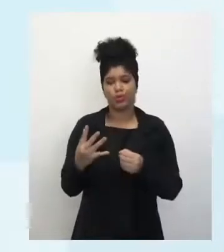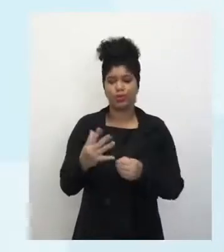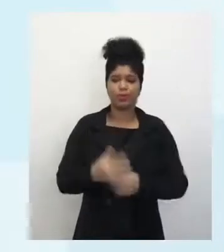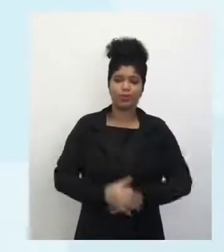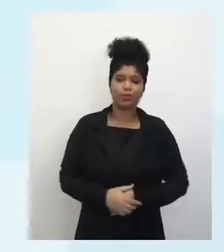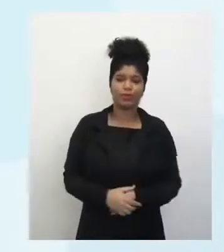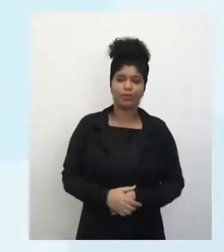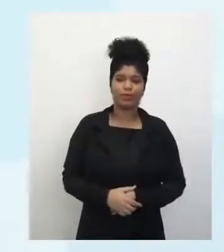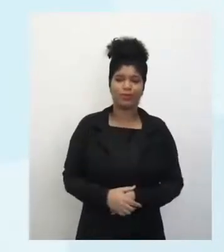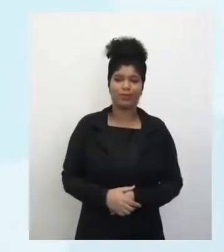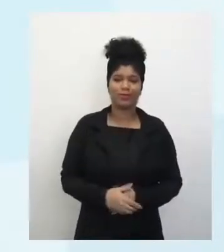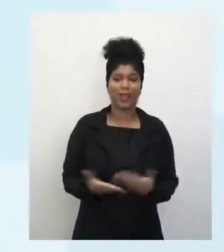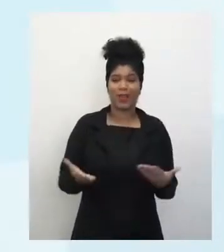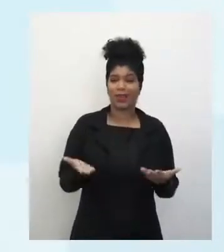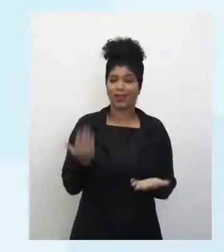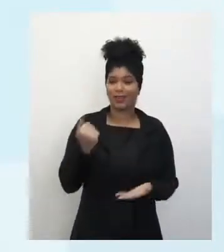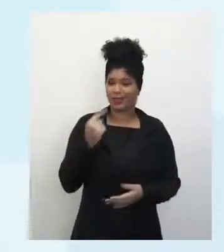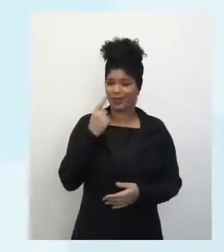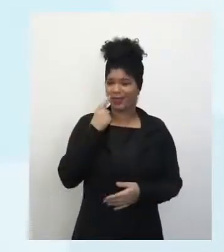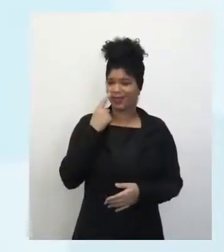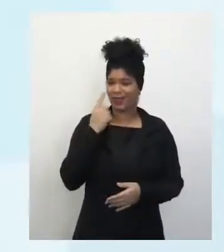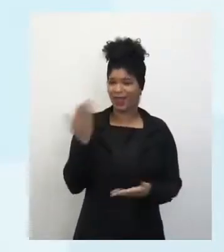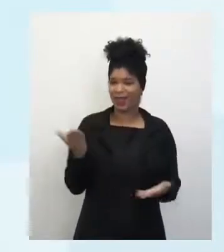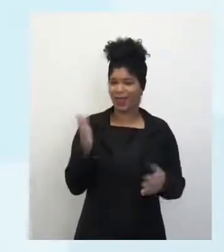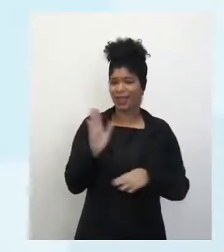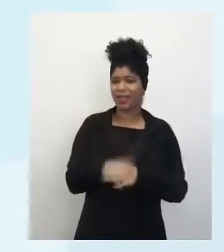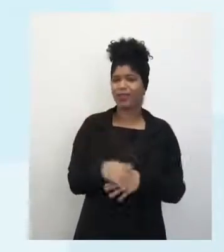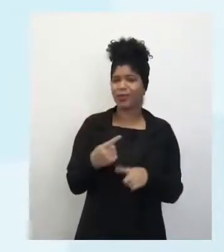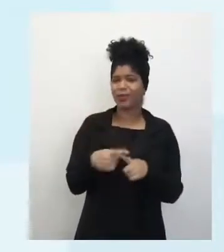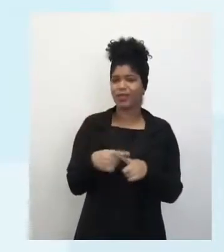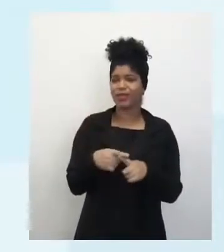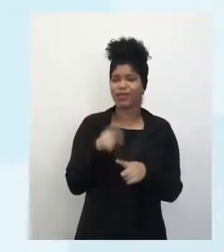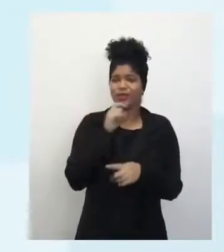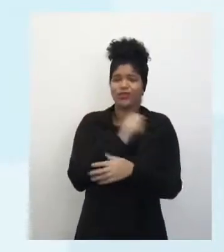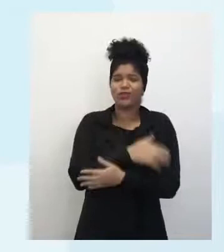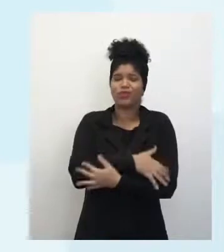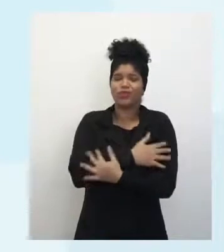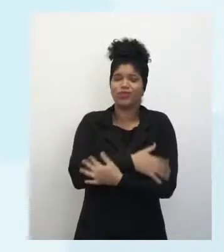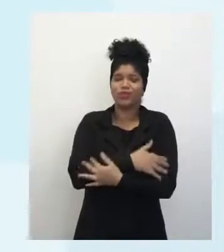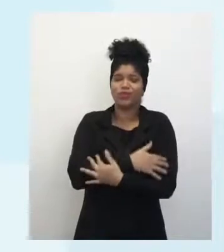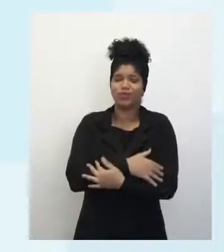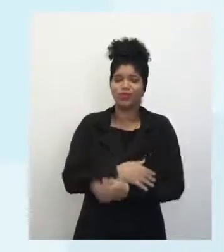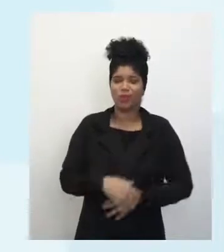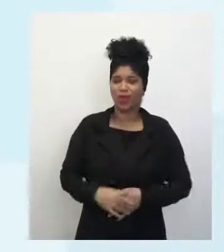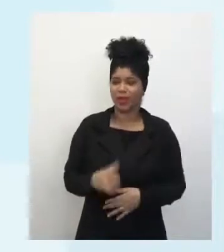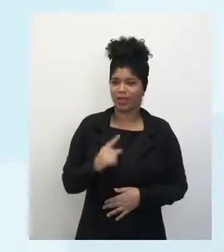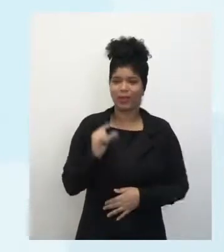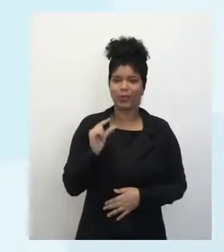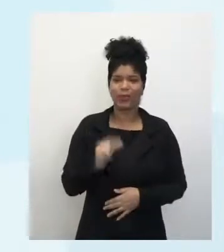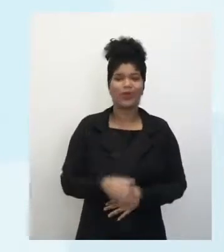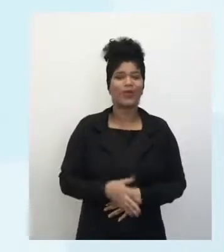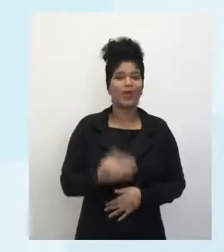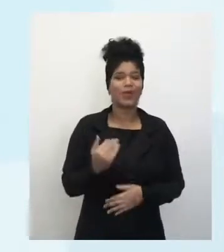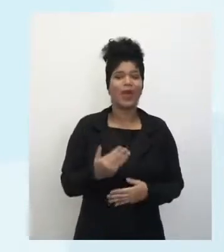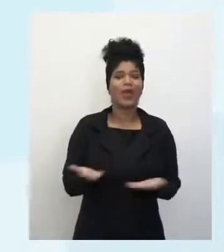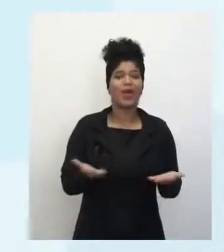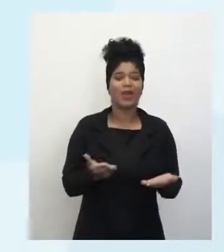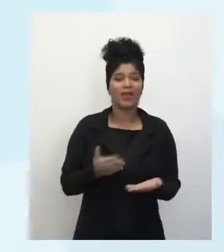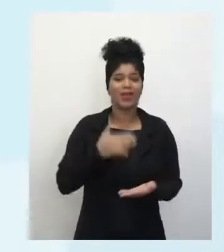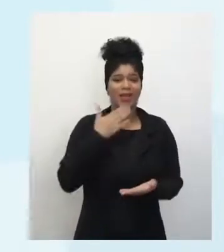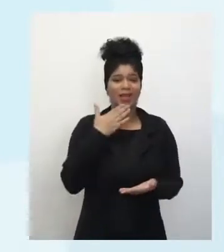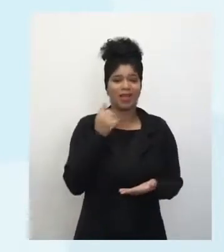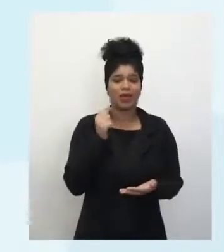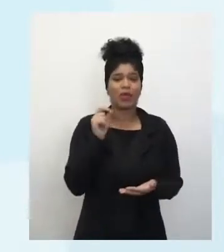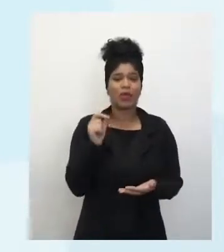começar aquecendo a nossa tarde, Essa tarde friazinha, de começo de inverno. Vamos lá. Qual é,